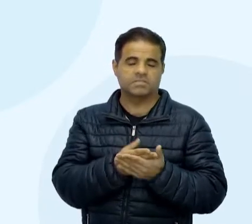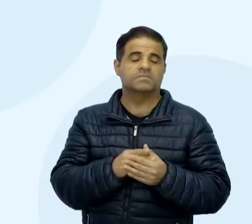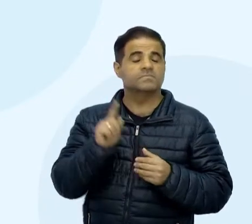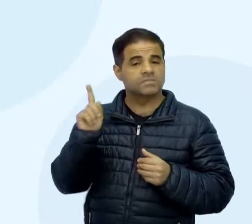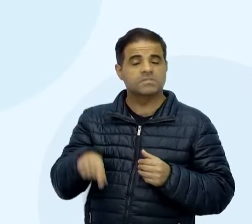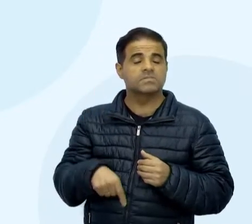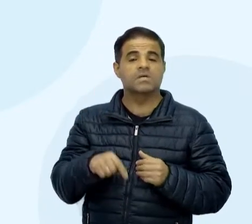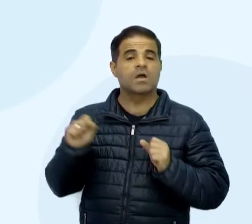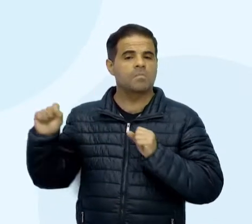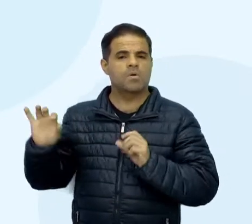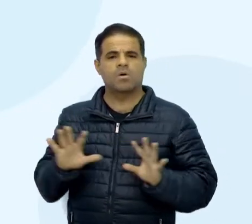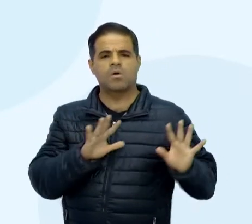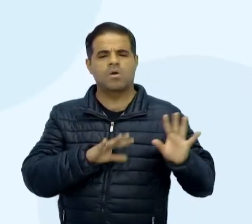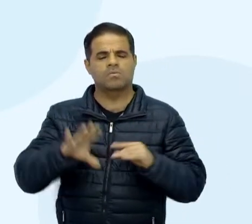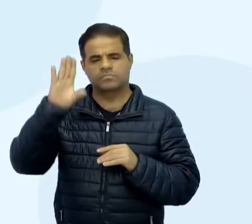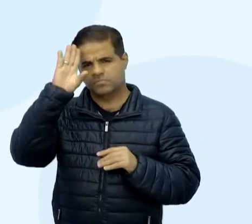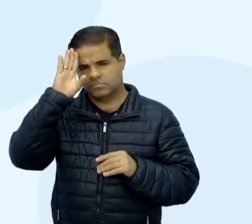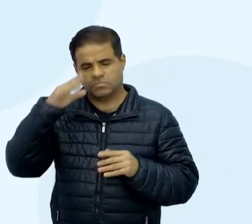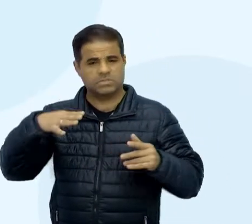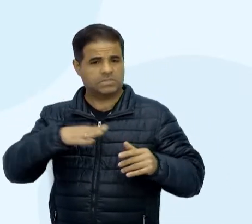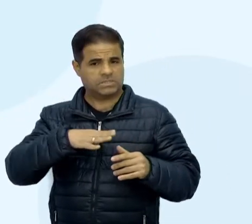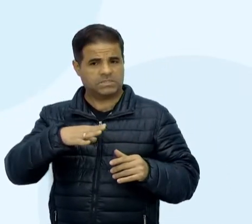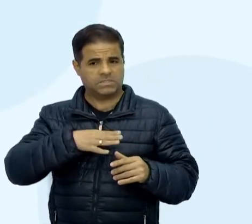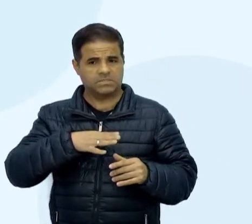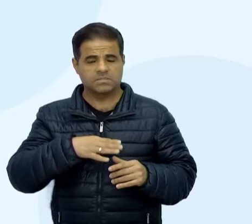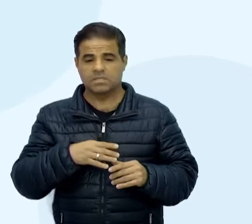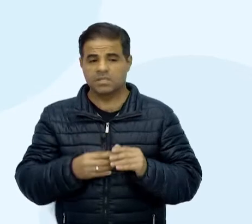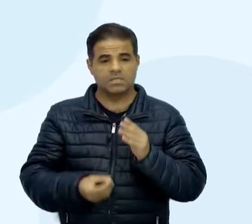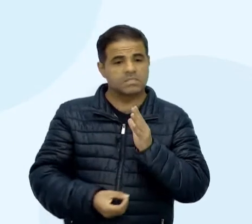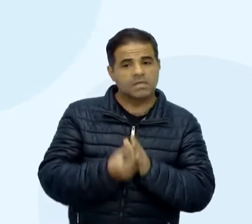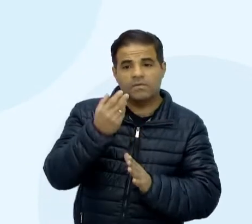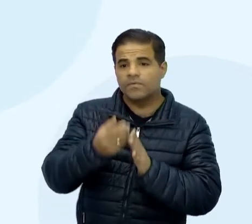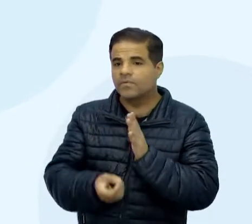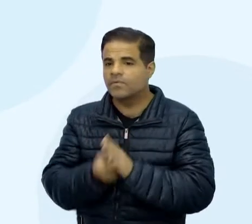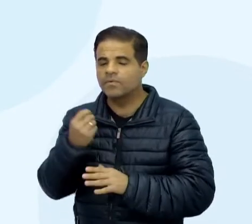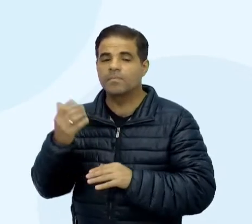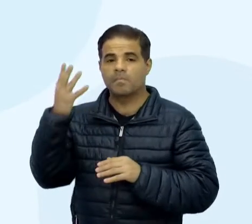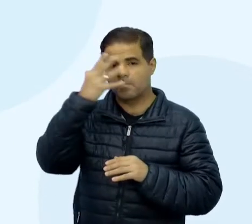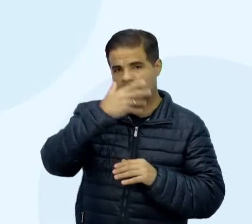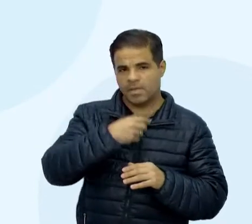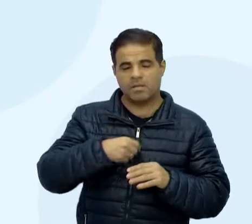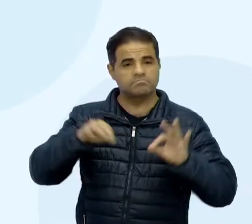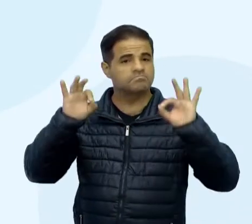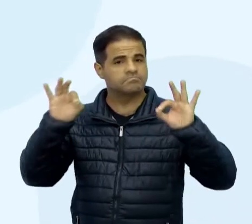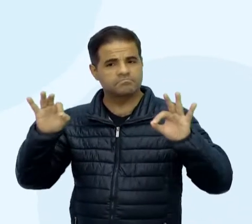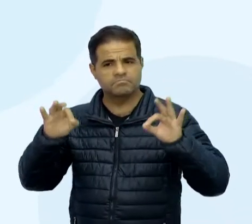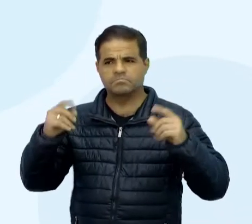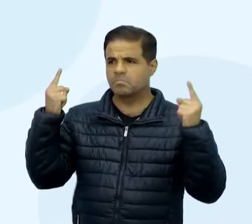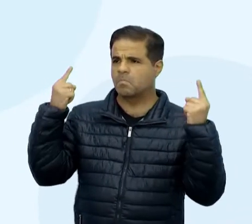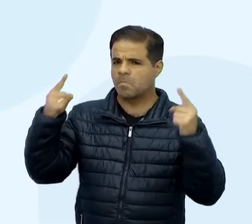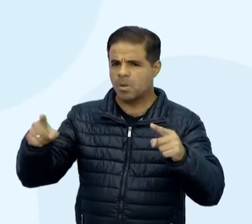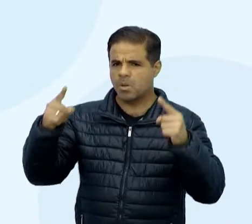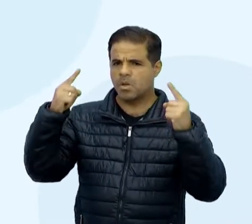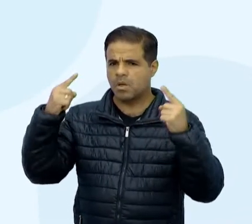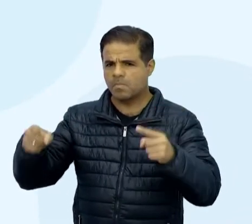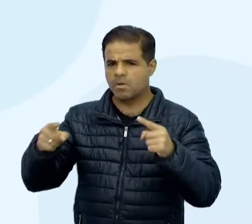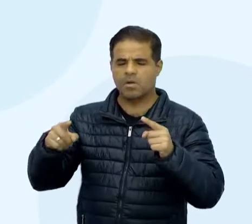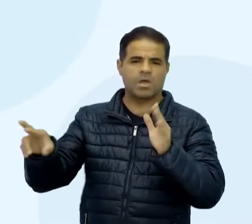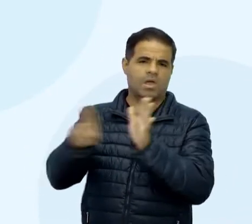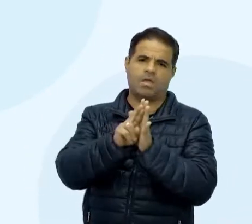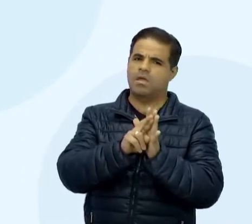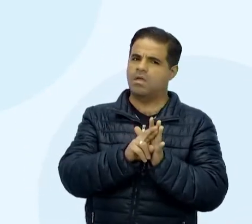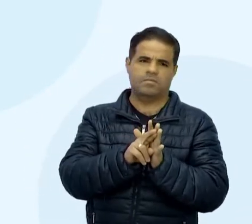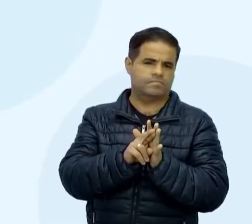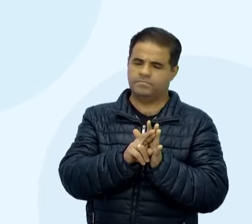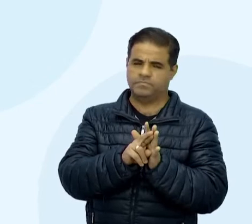que as tropas enviadas para a cidadezinha deles, que eles criaram, né, que é a Belo Monte, deveriam ser combatidas, pois não